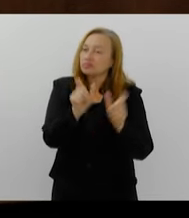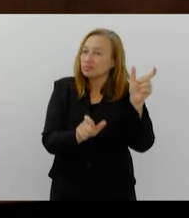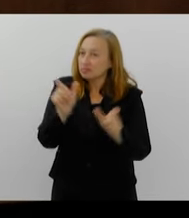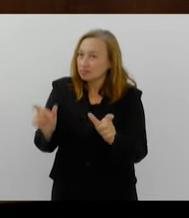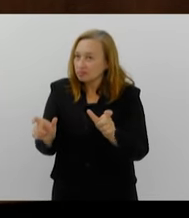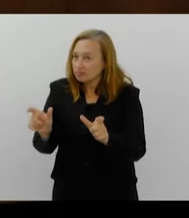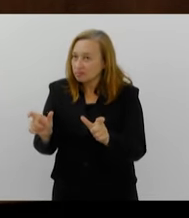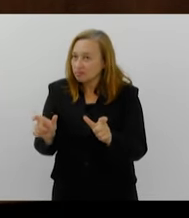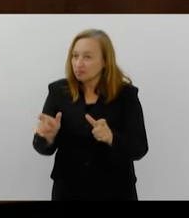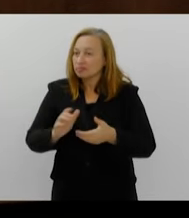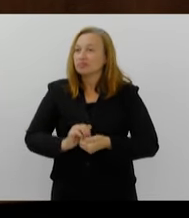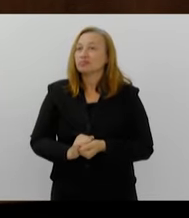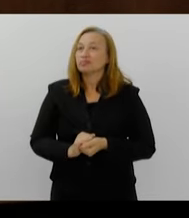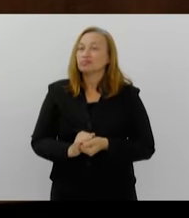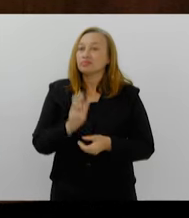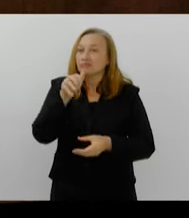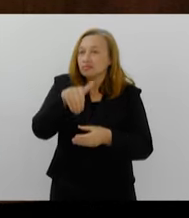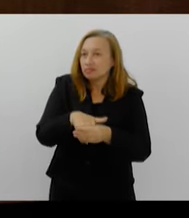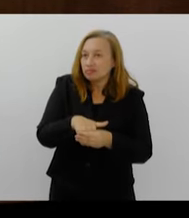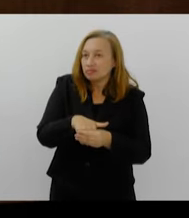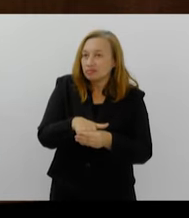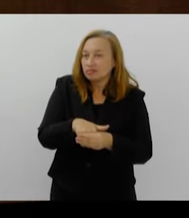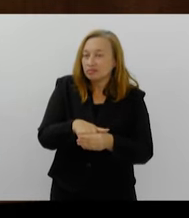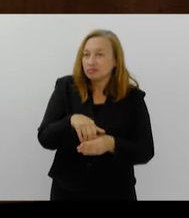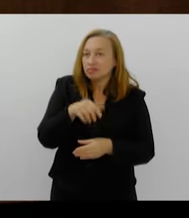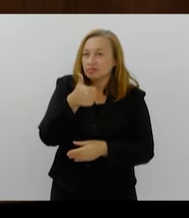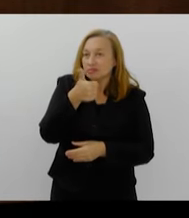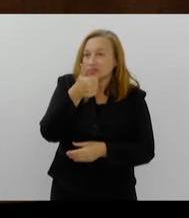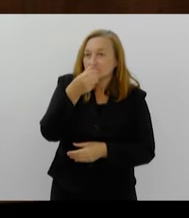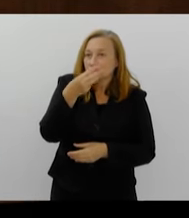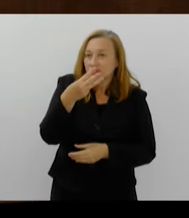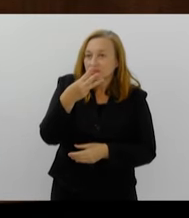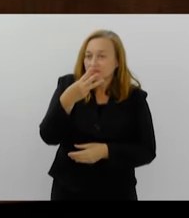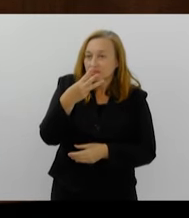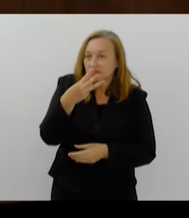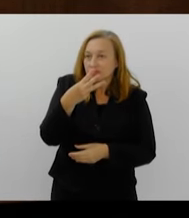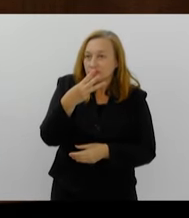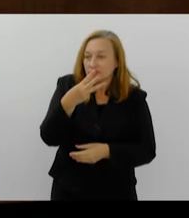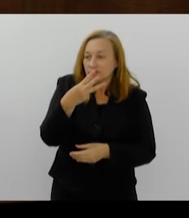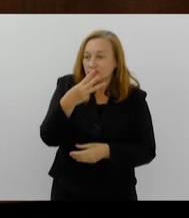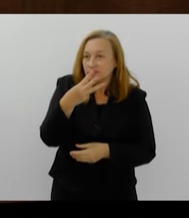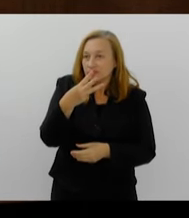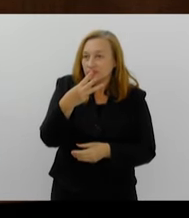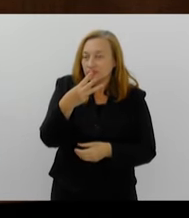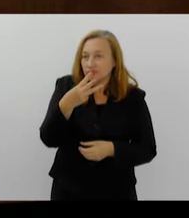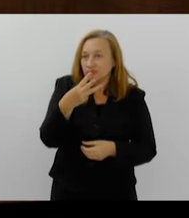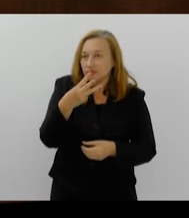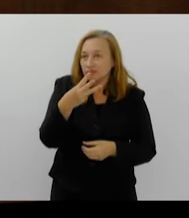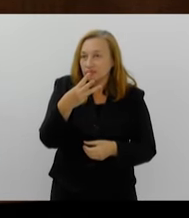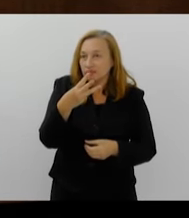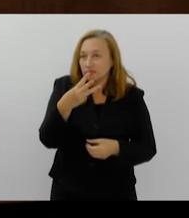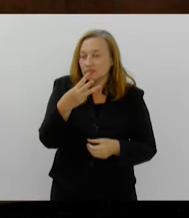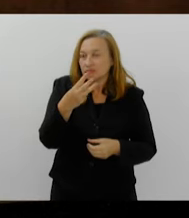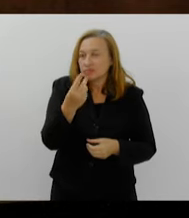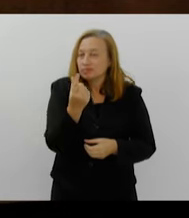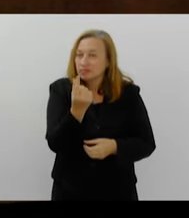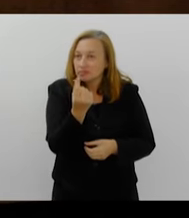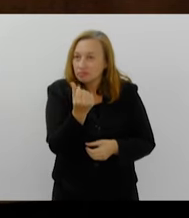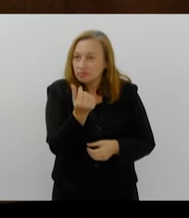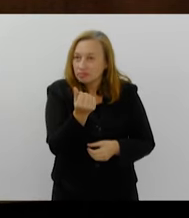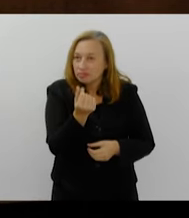suspeitos que foram encontrados esse dinheiro tinham apenas 13 santinhos do Carlos Jordi. Por coincidência, já tinha